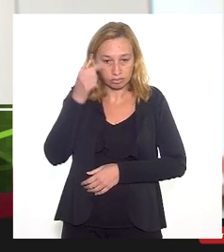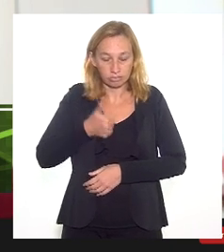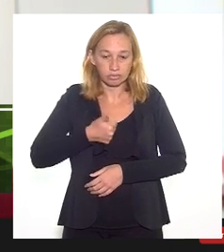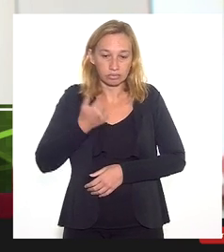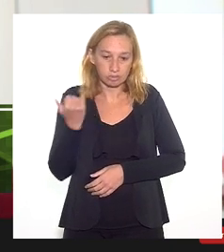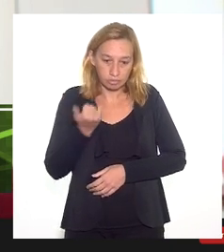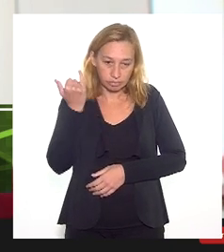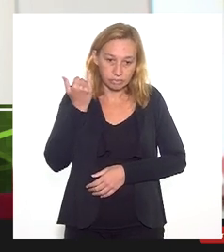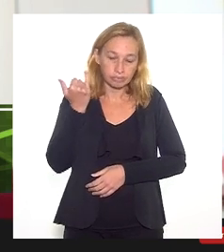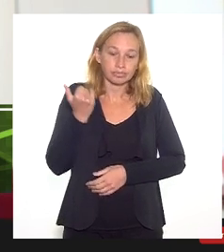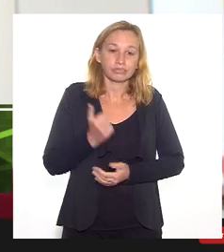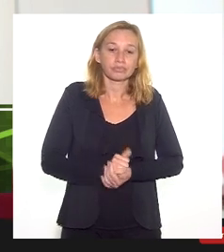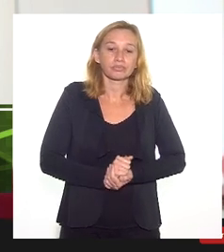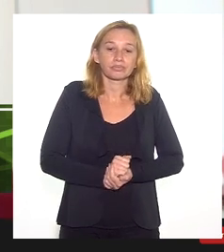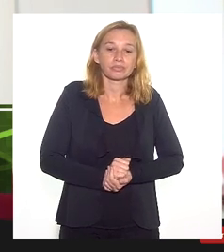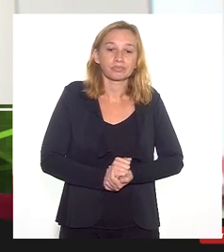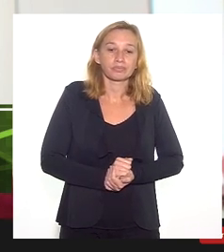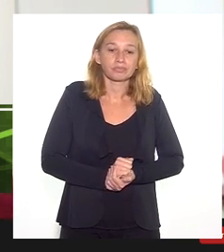sobre